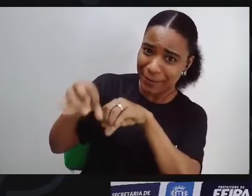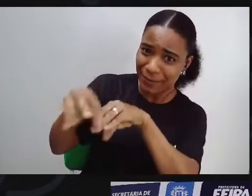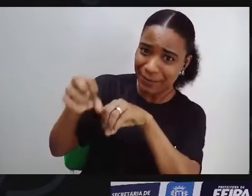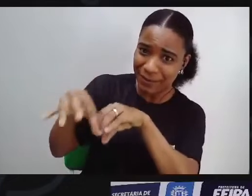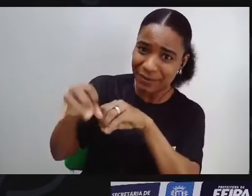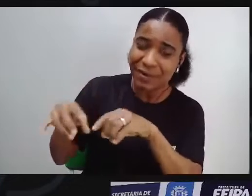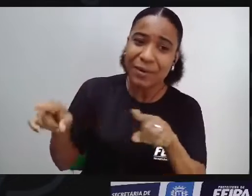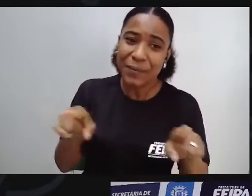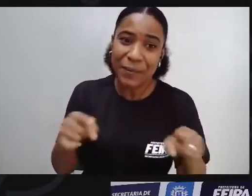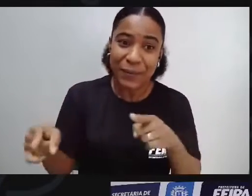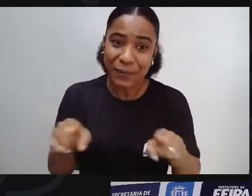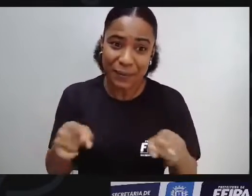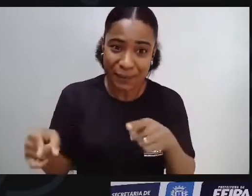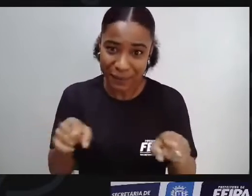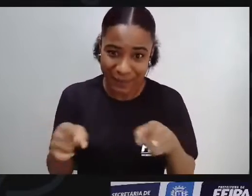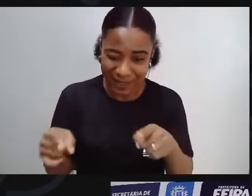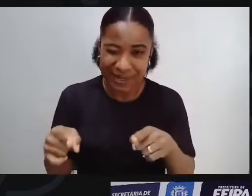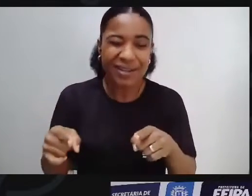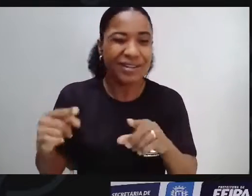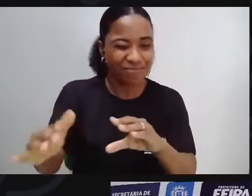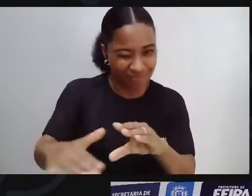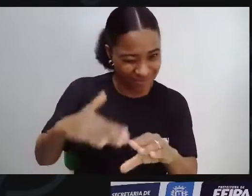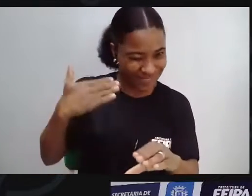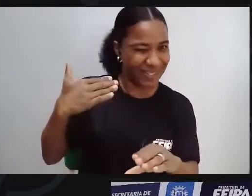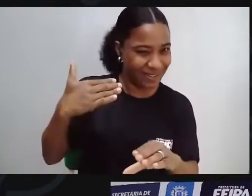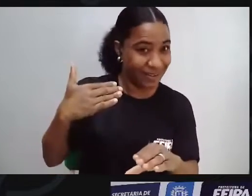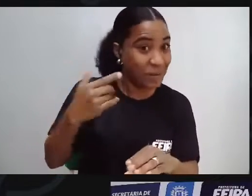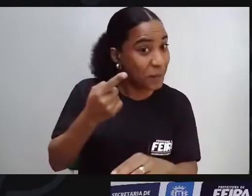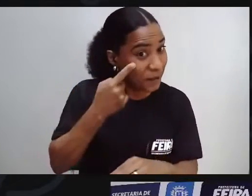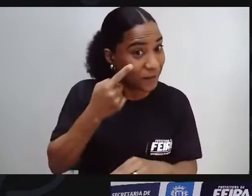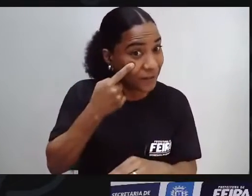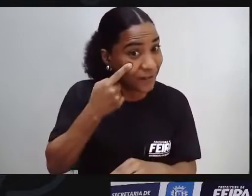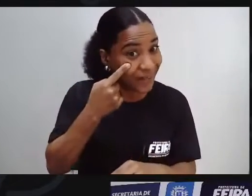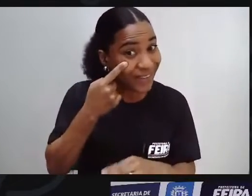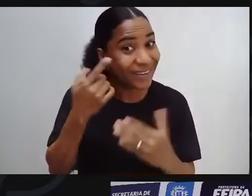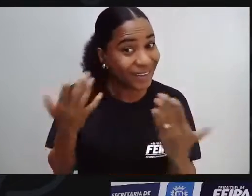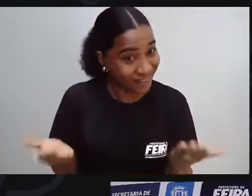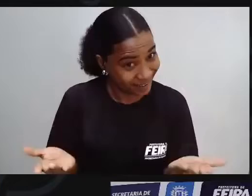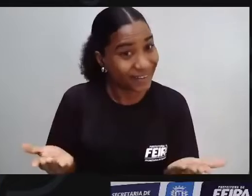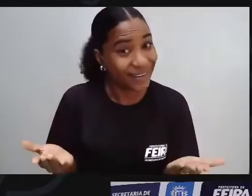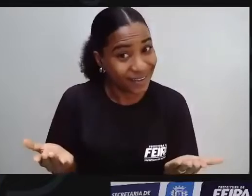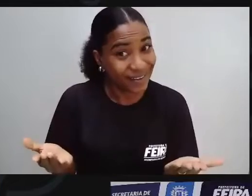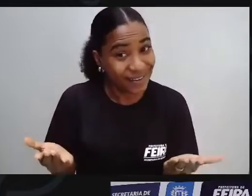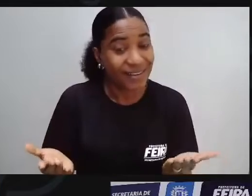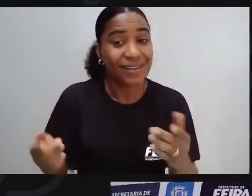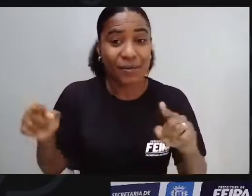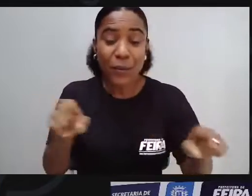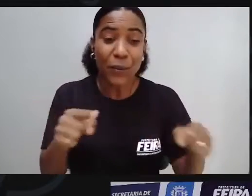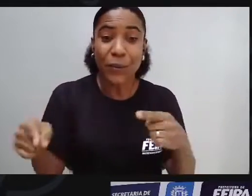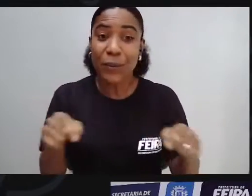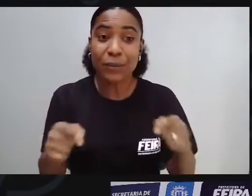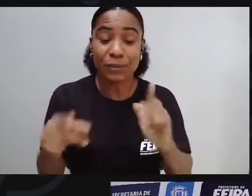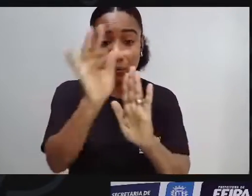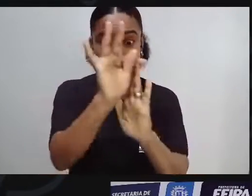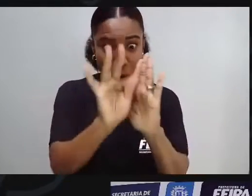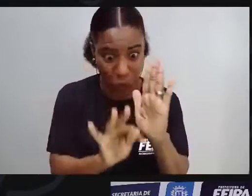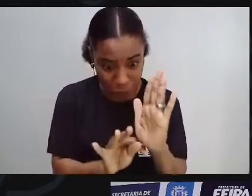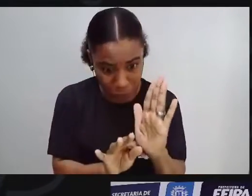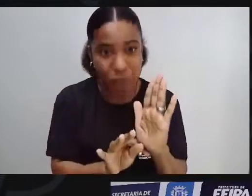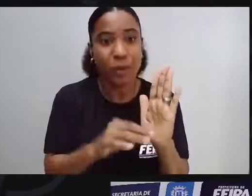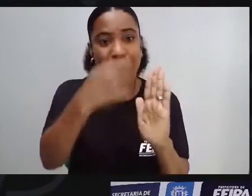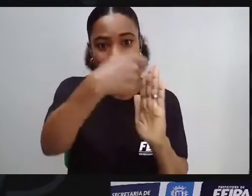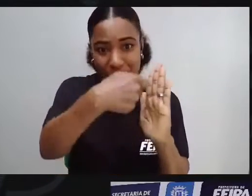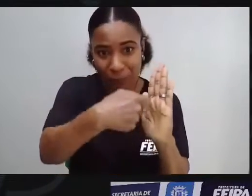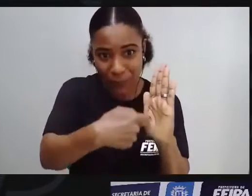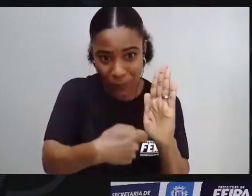música manda pra gente Aquela música Quem sabe a gente em paz faz a Musicalidade na vocês coloca um instrumento